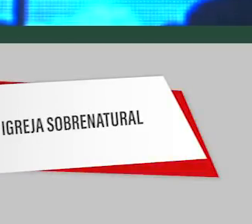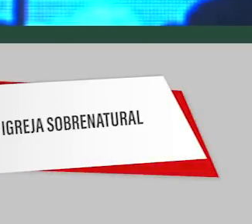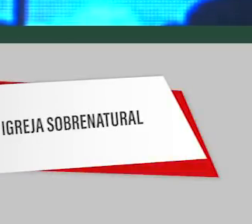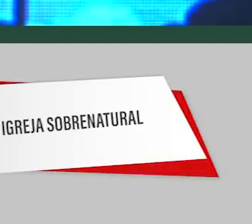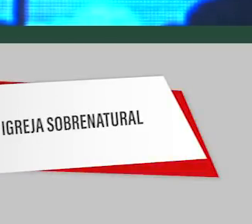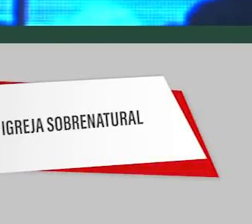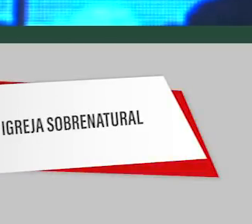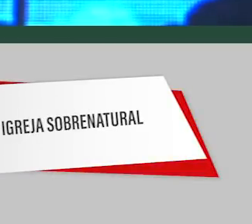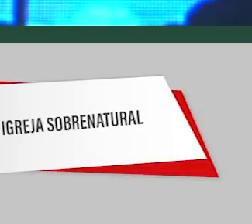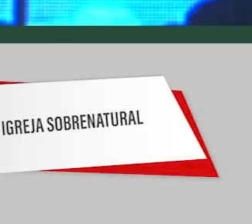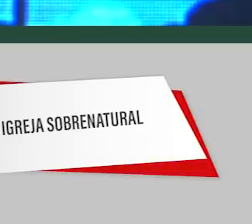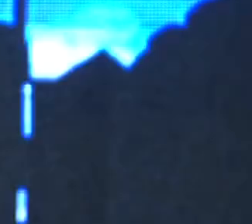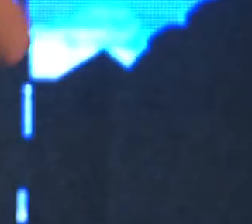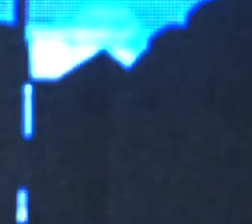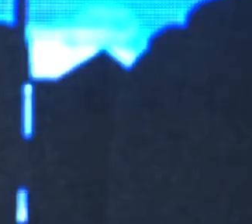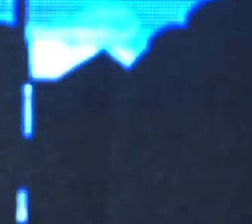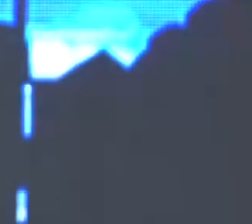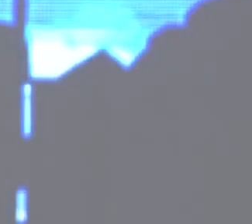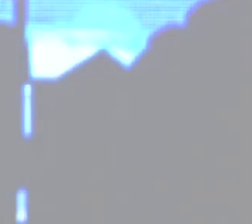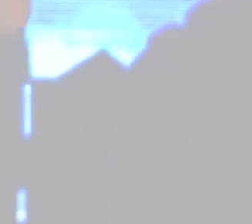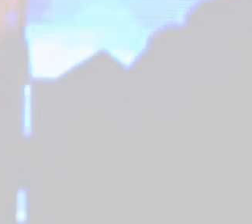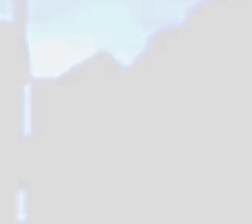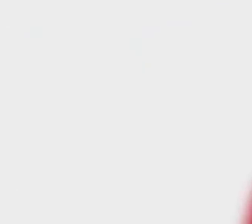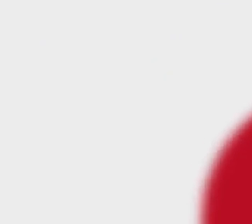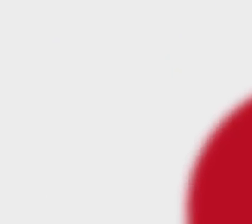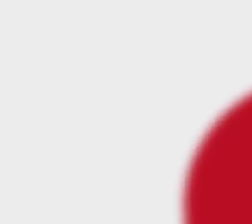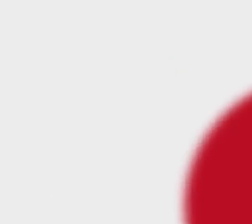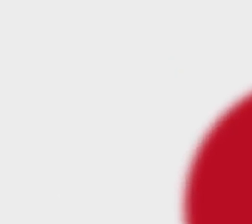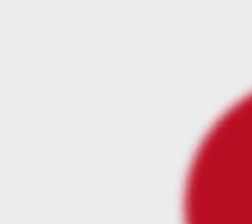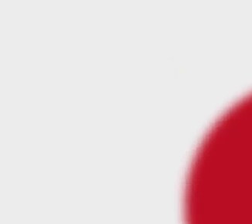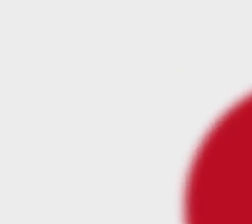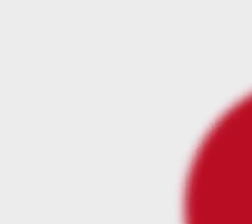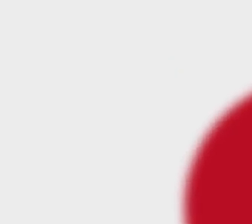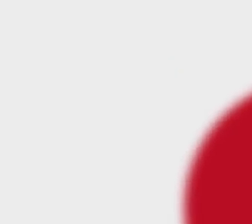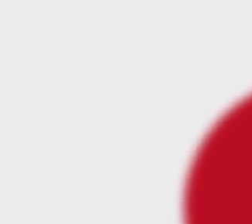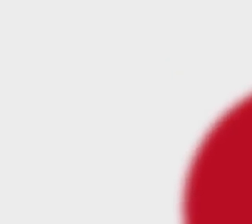redes sociais essa semana promete tchau